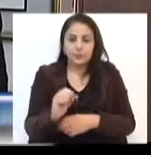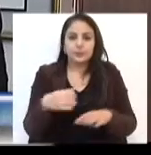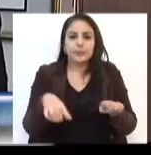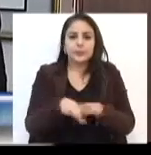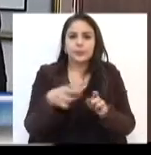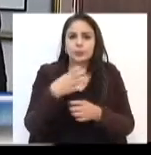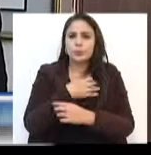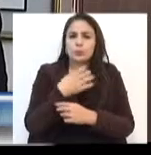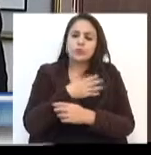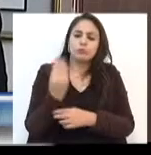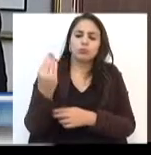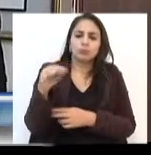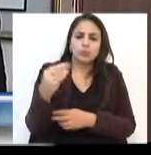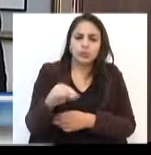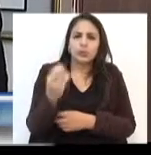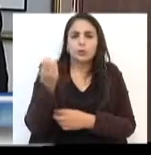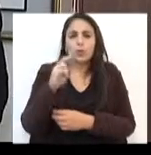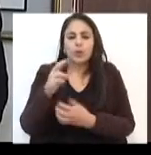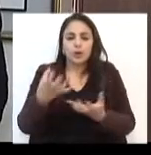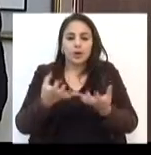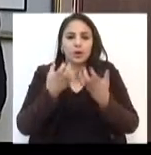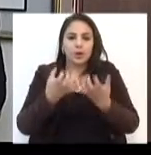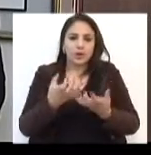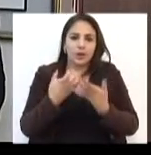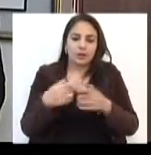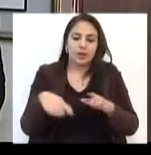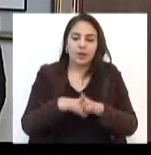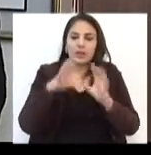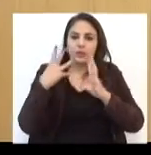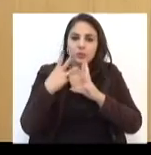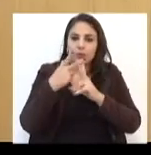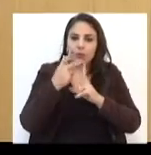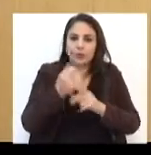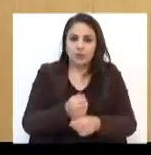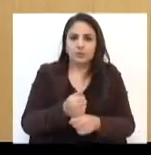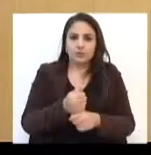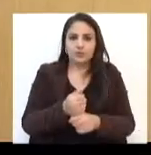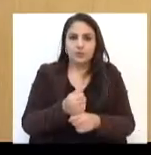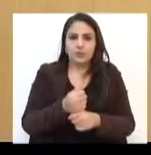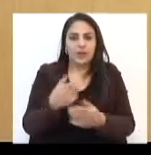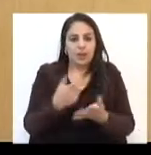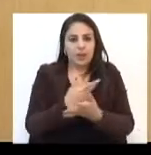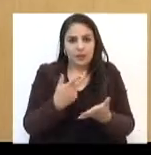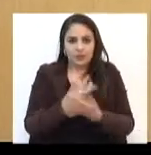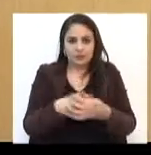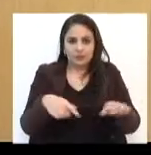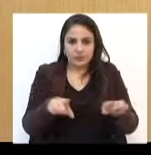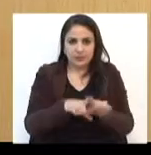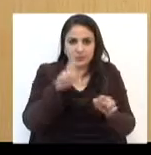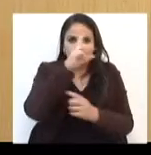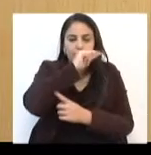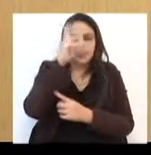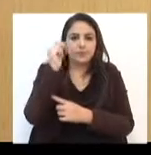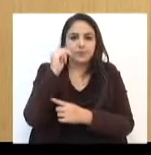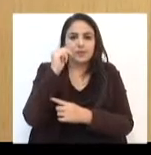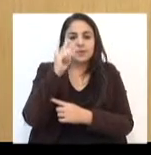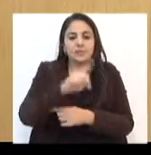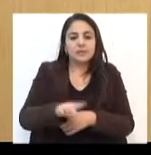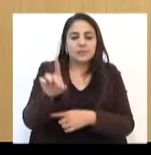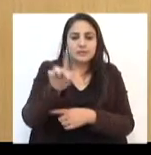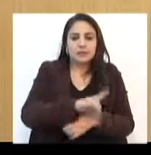sendo implantado, querem implantar, ele é totalmente irregular. Executivo descarta a possibilidade